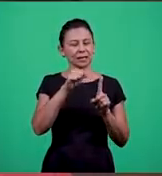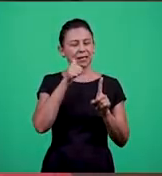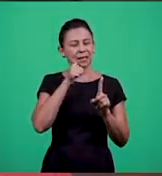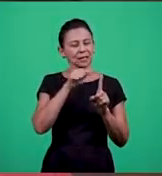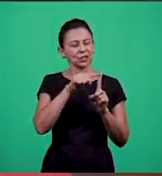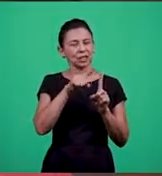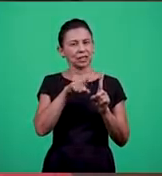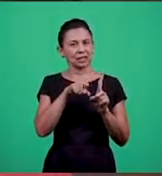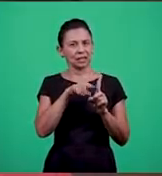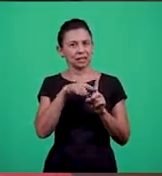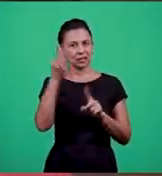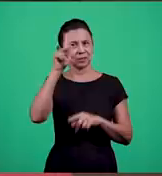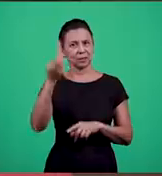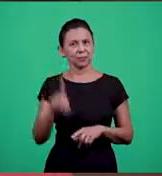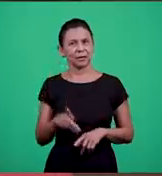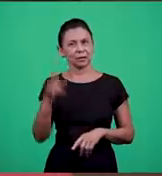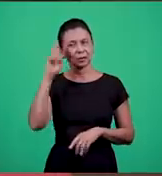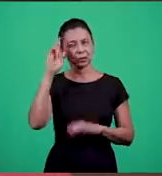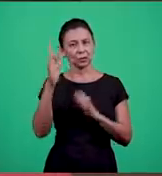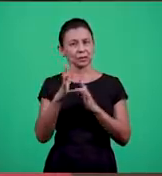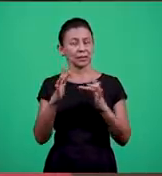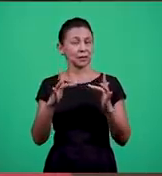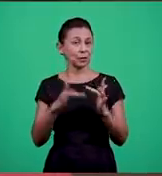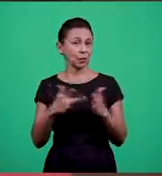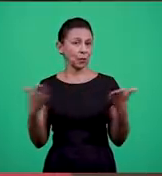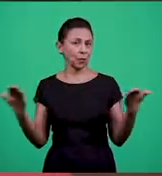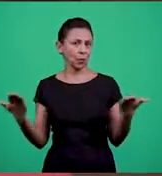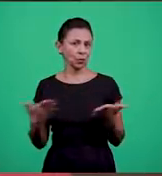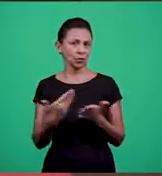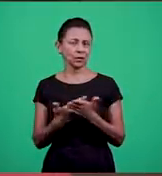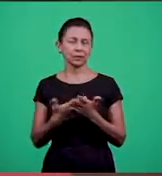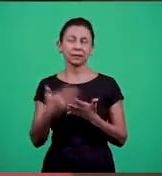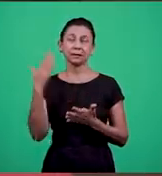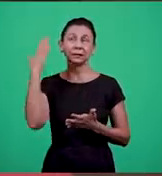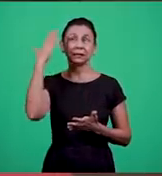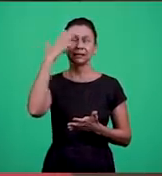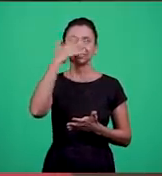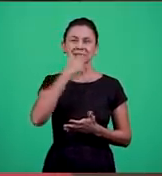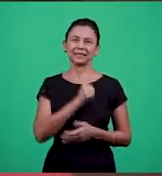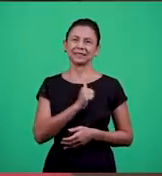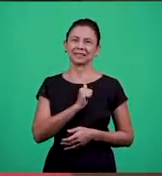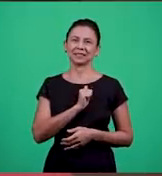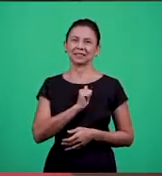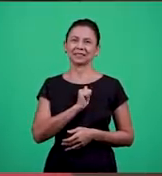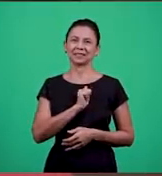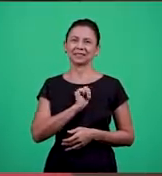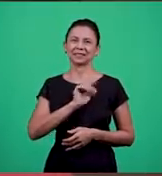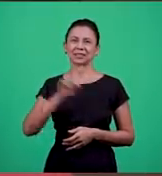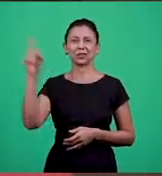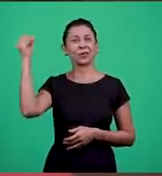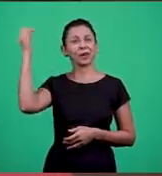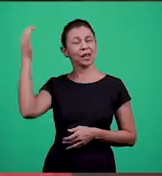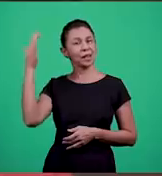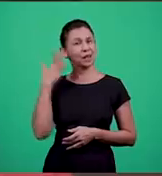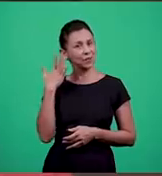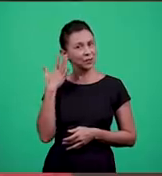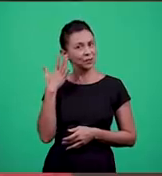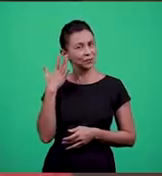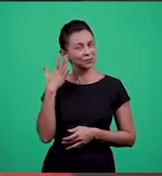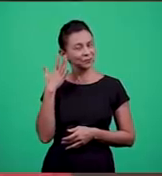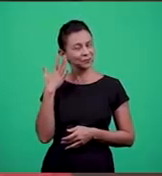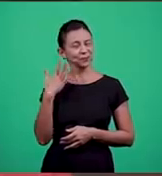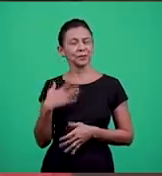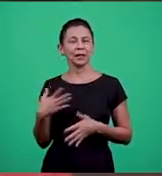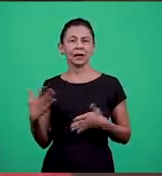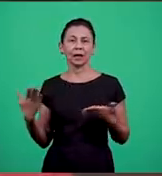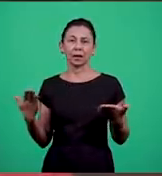Senhor. Hoje nós temos uma linda aula que Deus preparou para nós. E para começarmos este